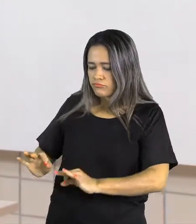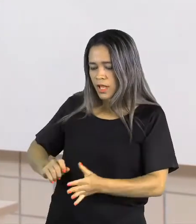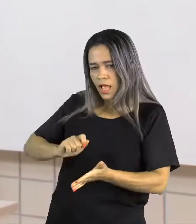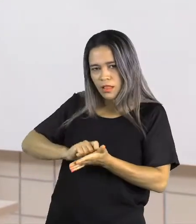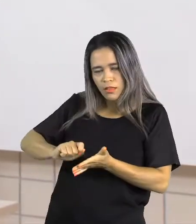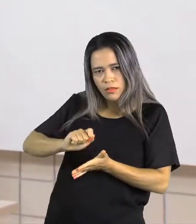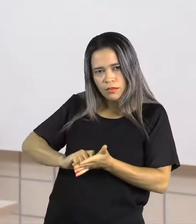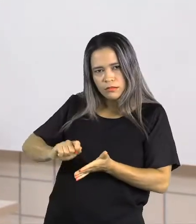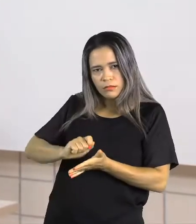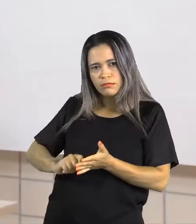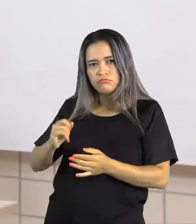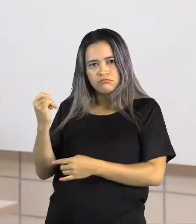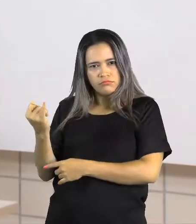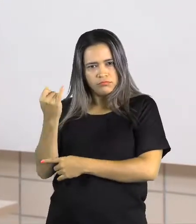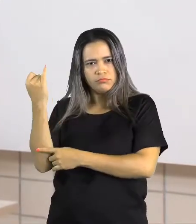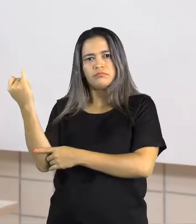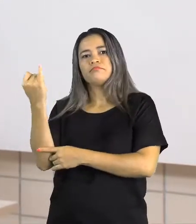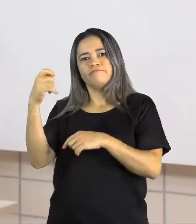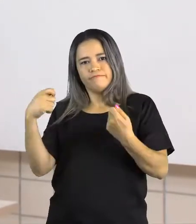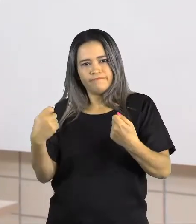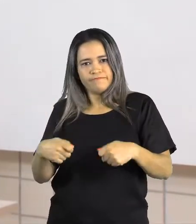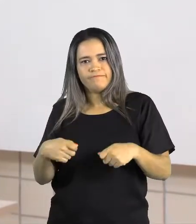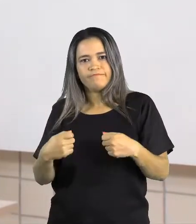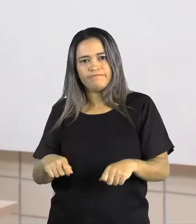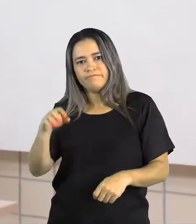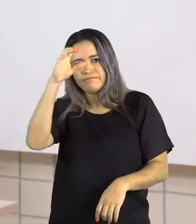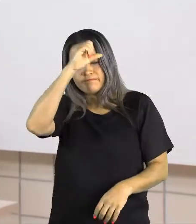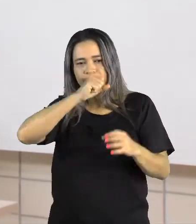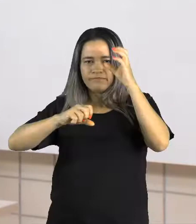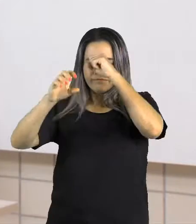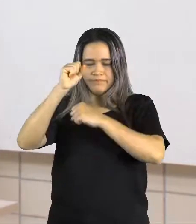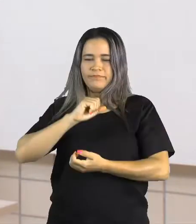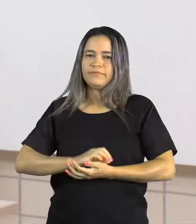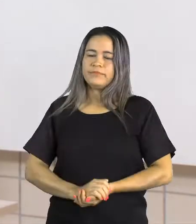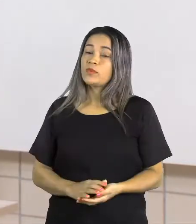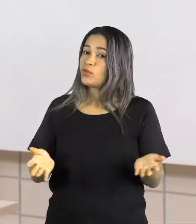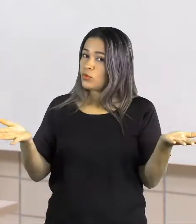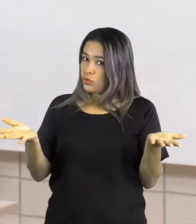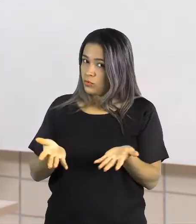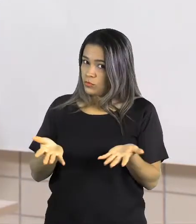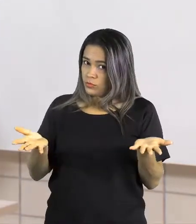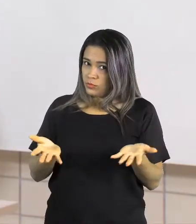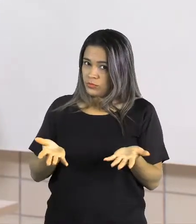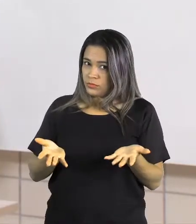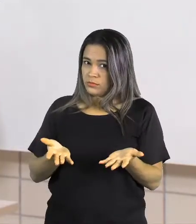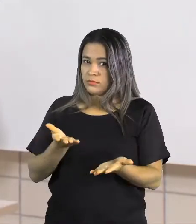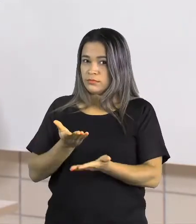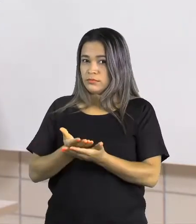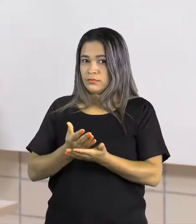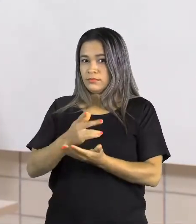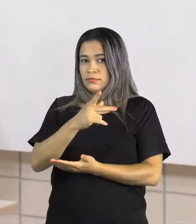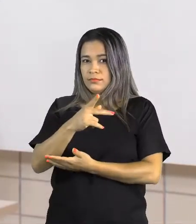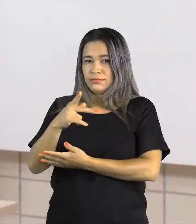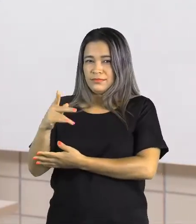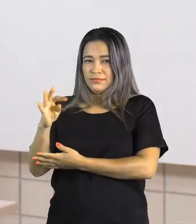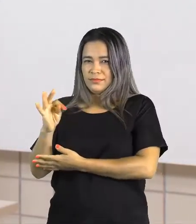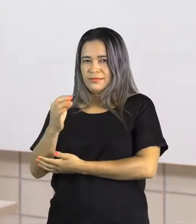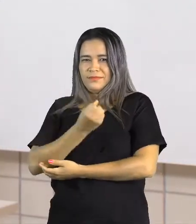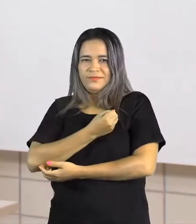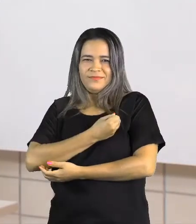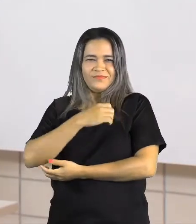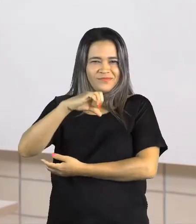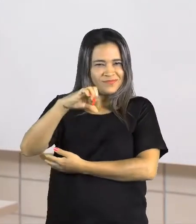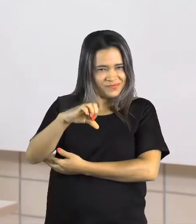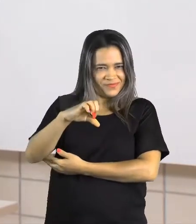algumas coisas importantes que é necessário para o seu aprendizado. Hoje, na aula de PPT de número 9,